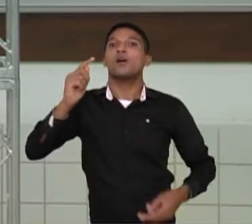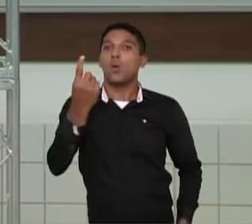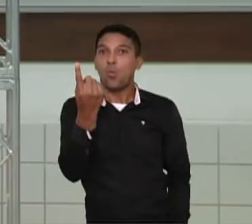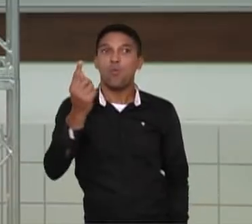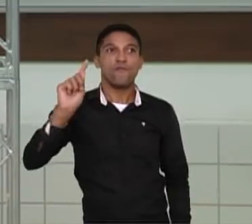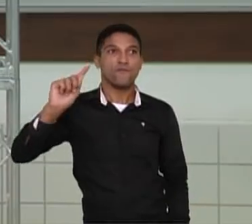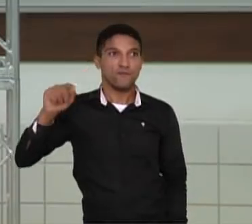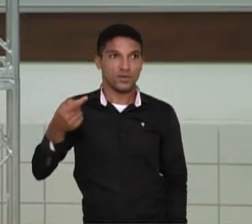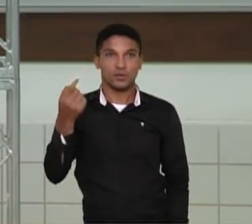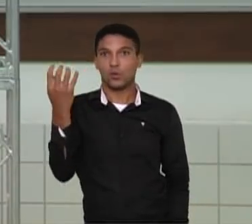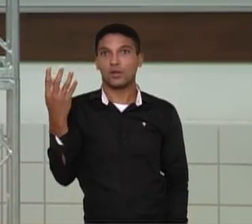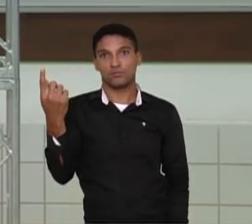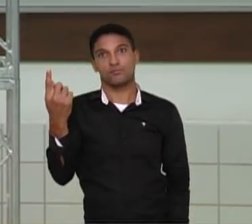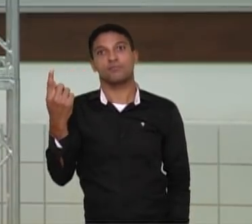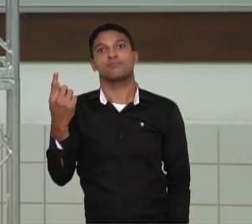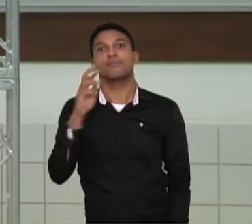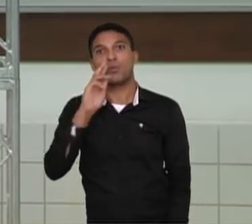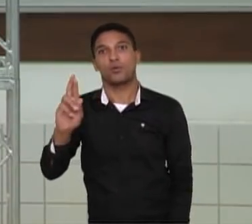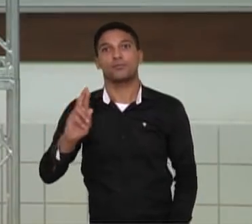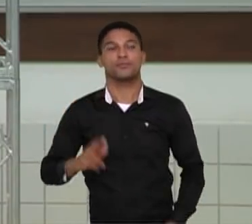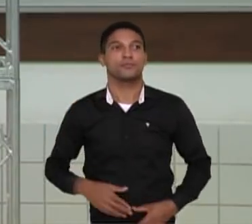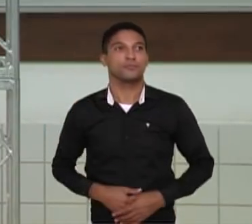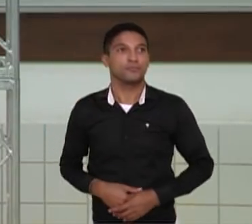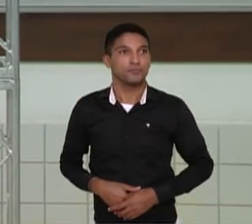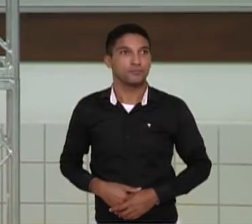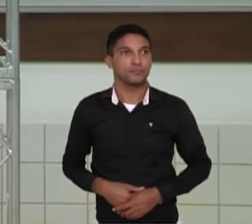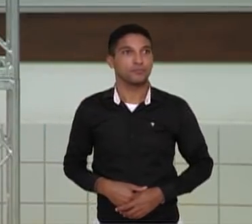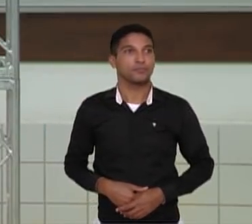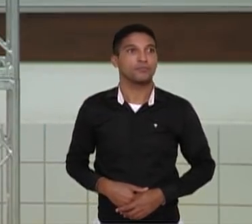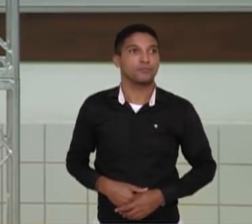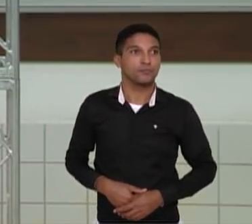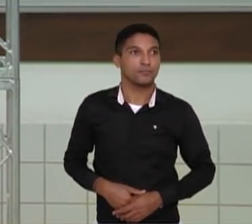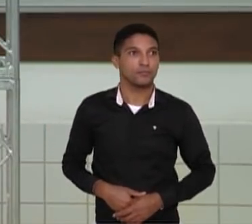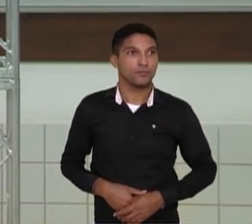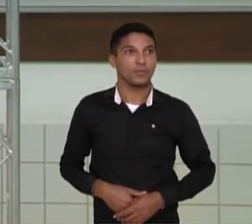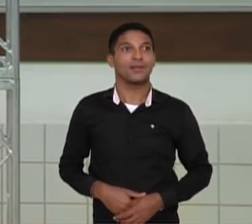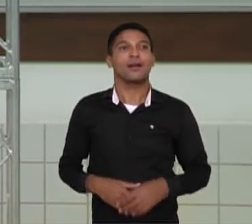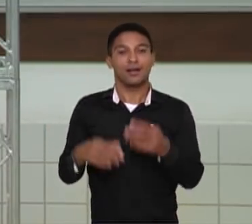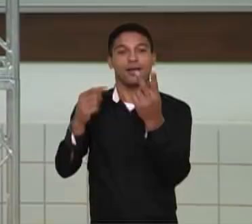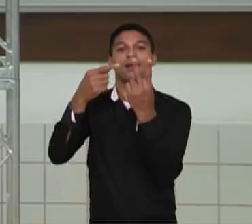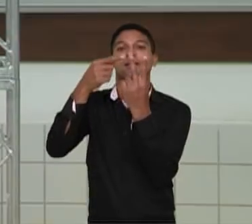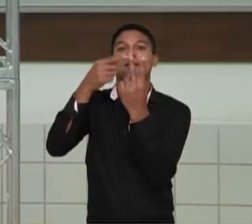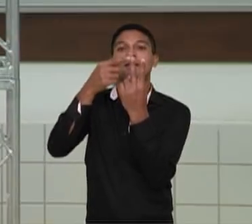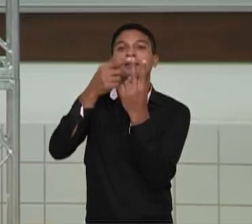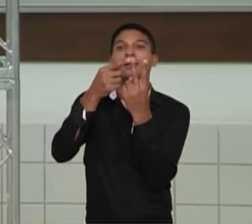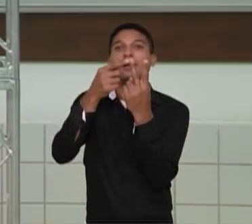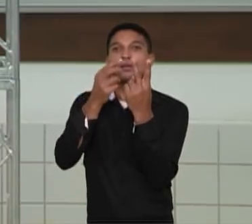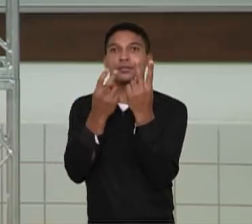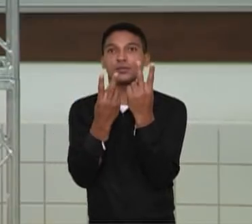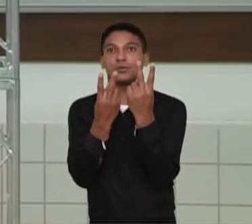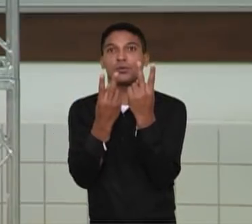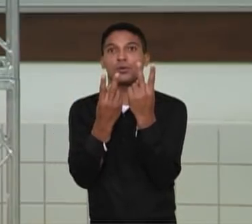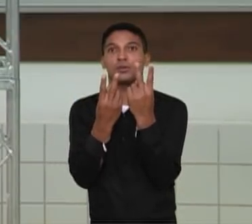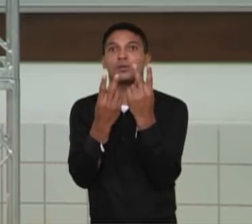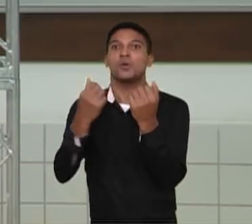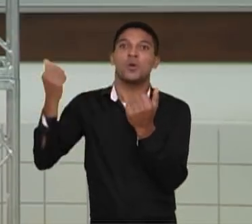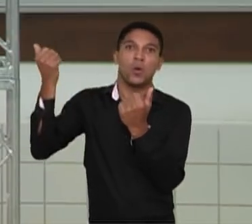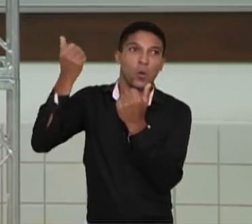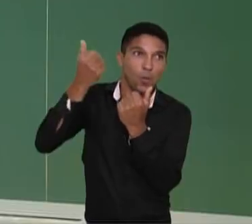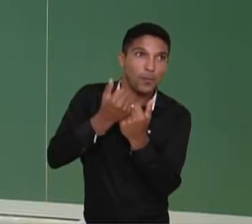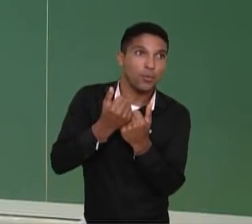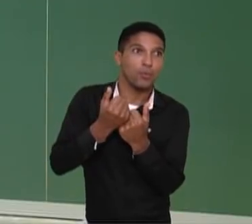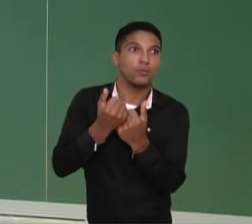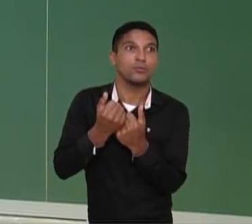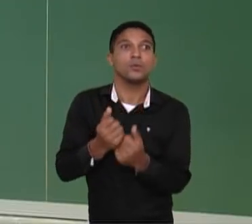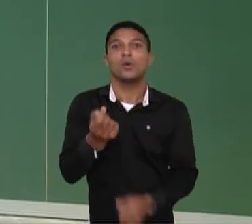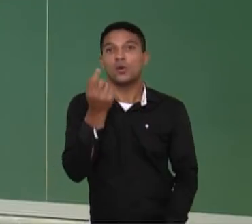uma delas, tá? Vou trocar esse aqui por esse número. Vou trocar raiz de 2 por 1,41. x1